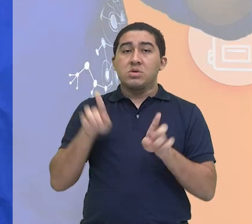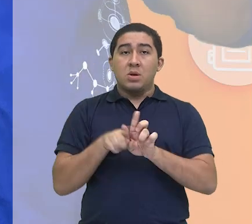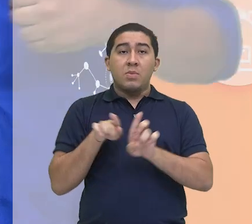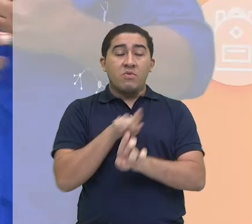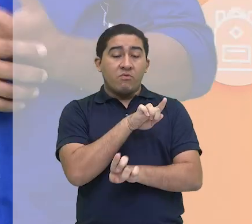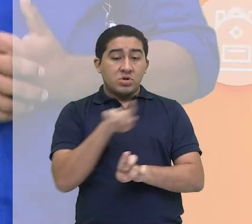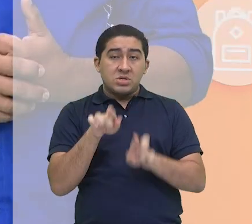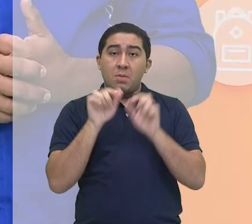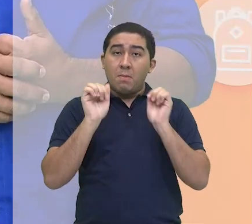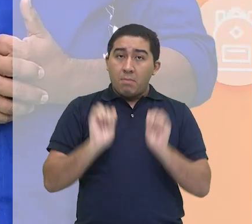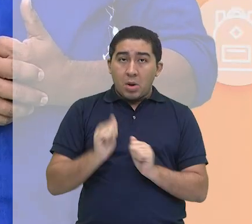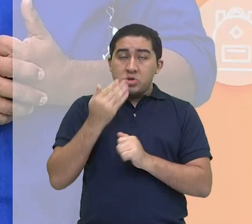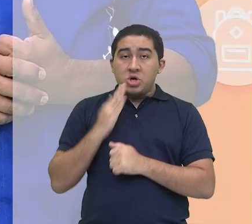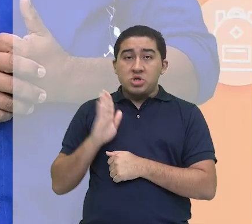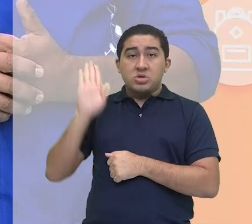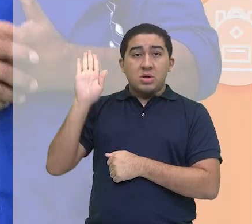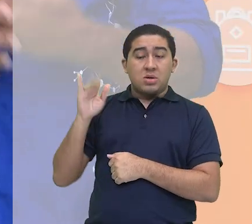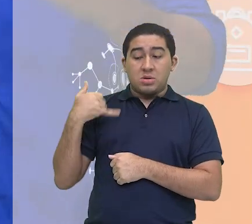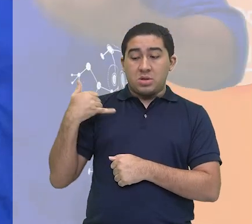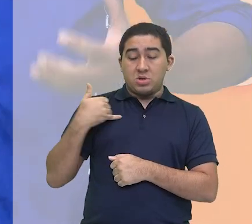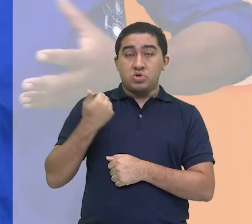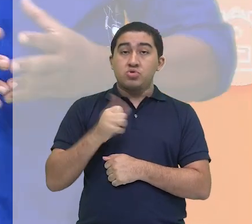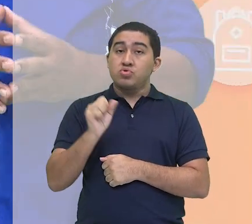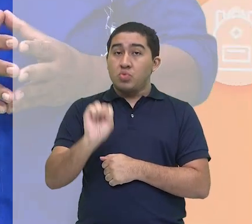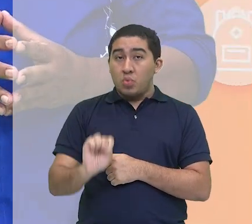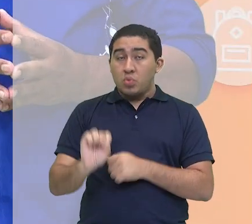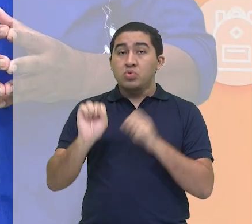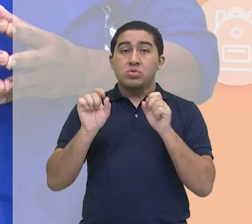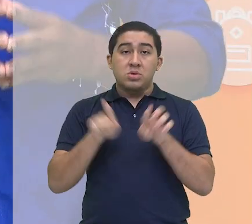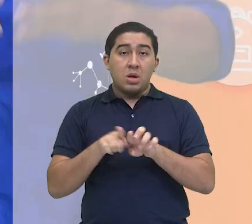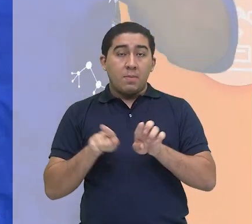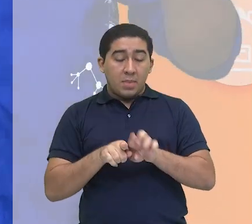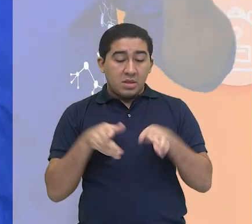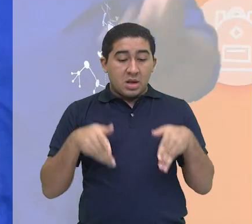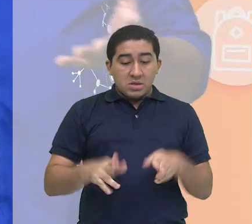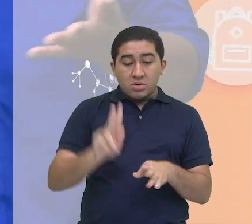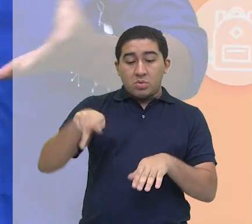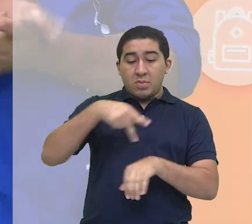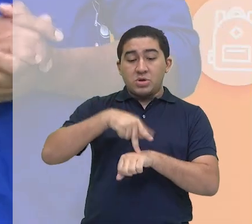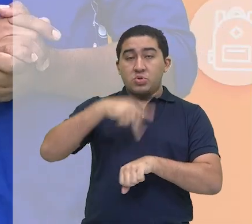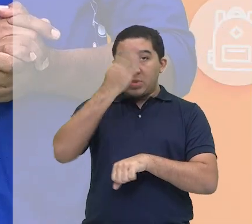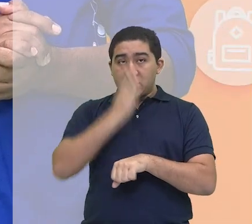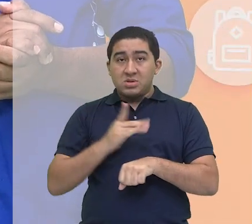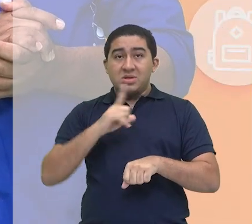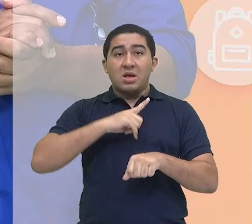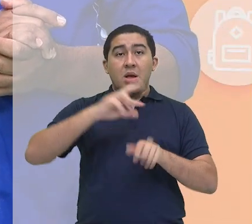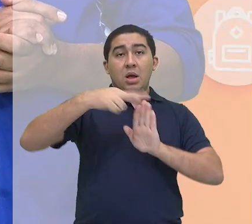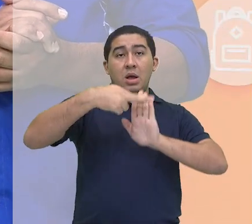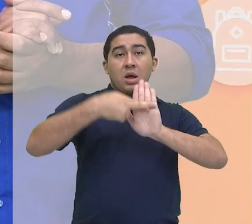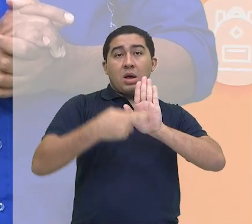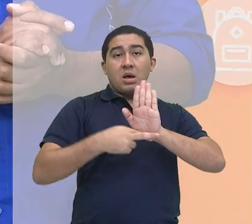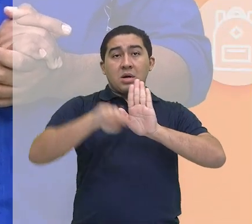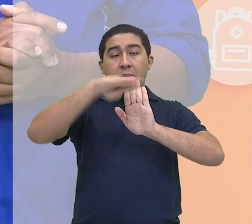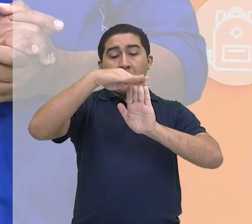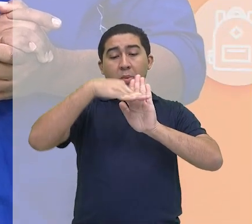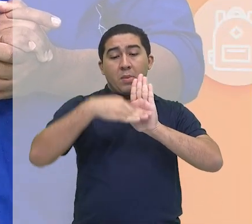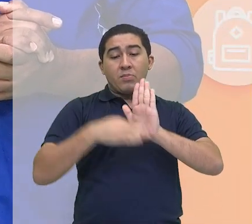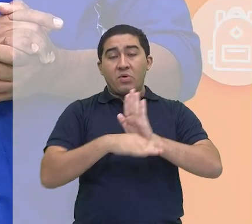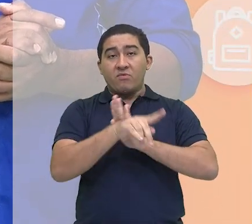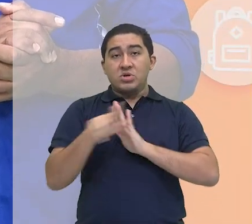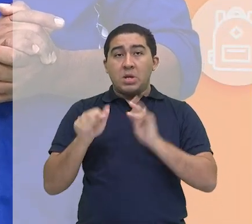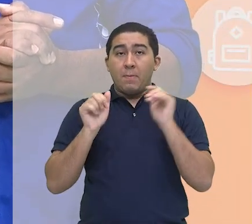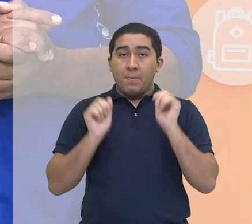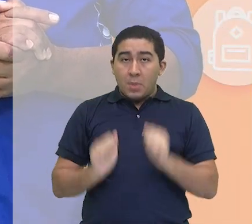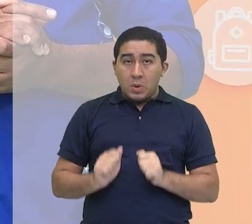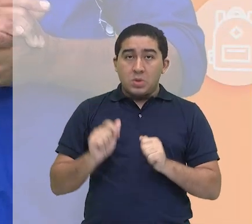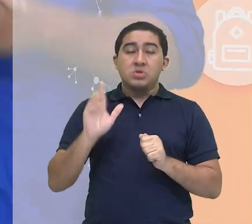candidatar com 18 anos de idade, né, brasileiro. Tem os critérios lá que você pode, né, se candidatar também a um